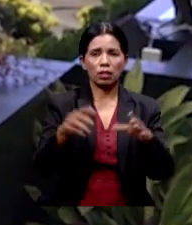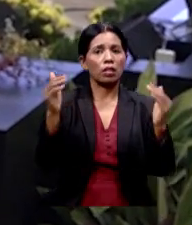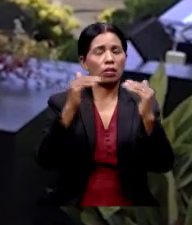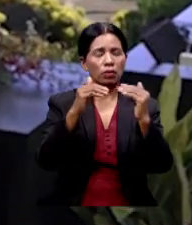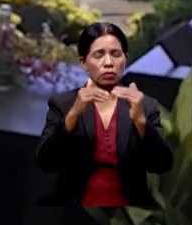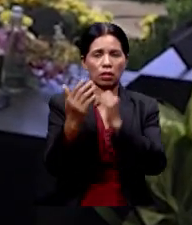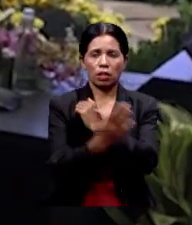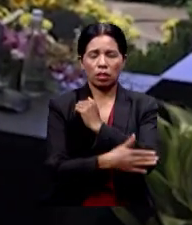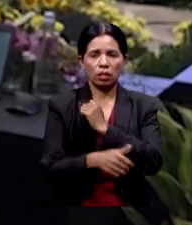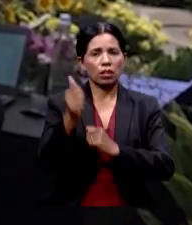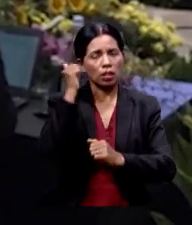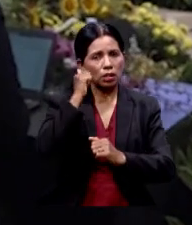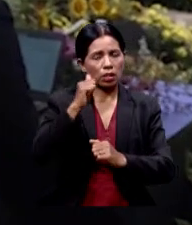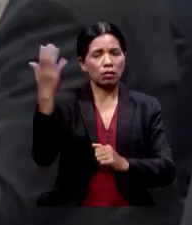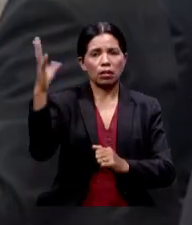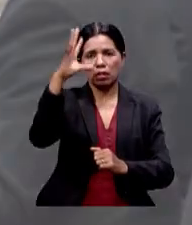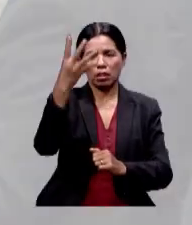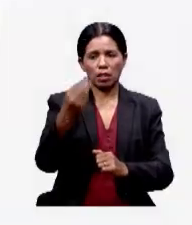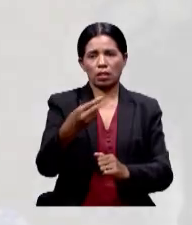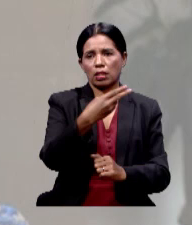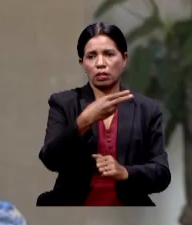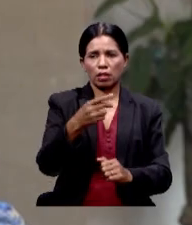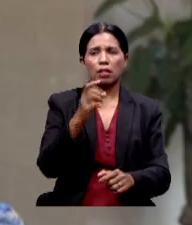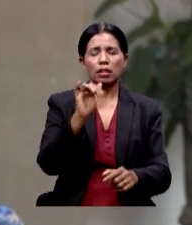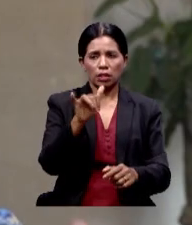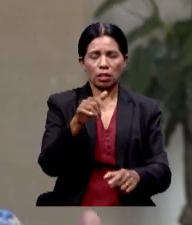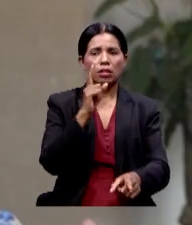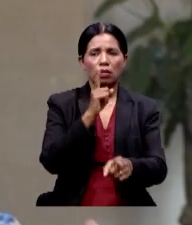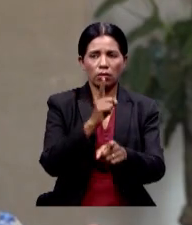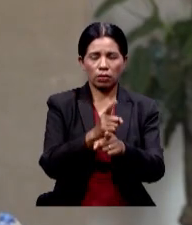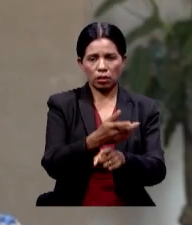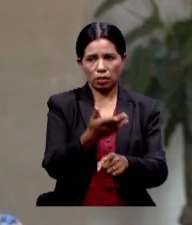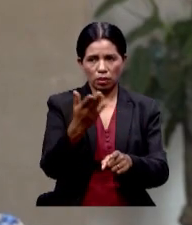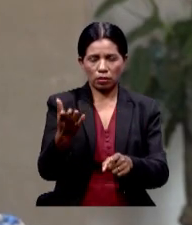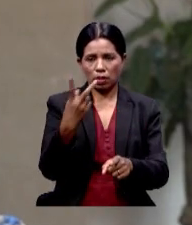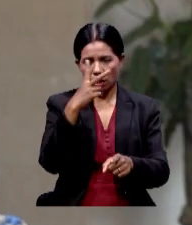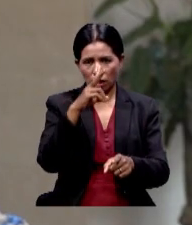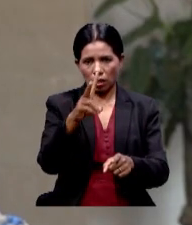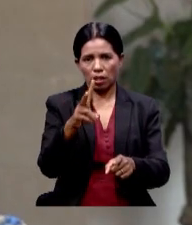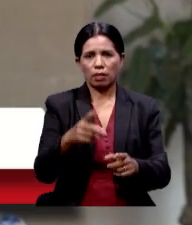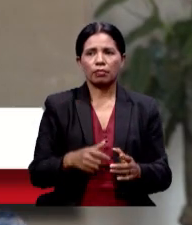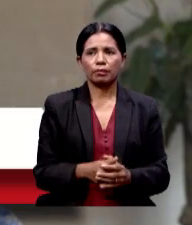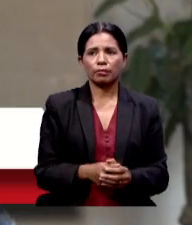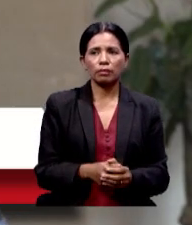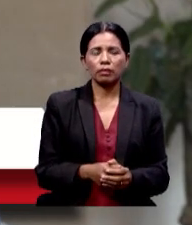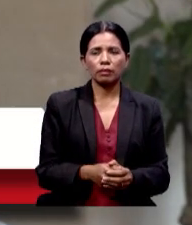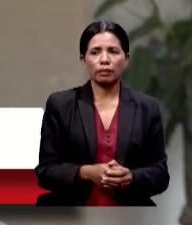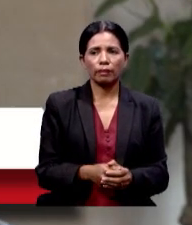entre nação ASEAN e a Jakarta. Sim, Loj Duni, Tabot acompanha e tania